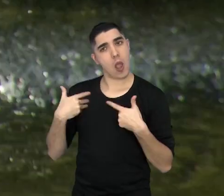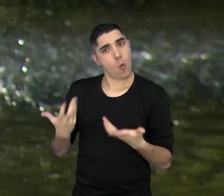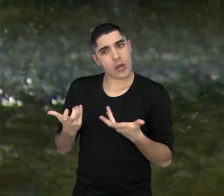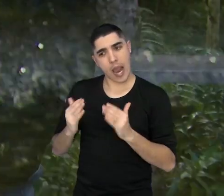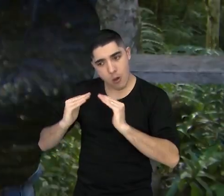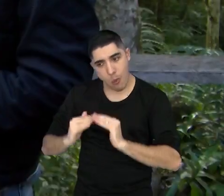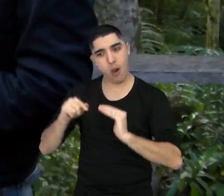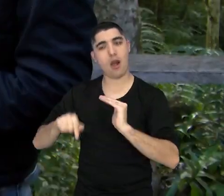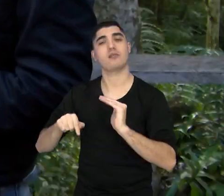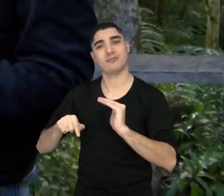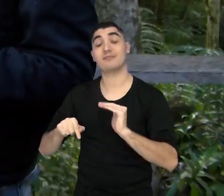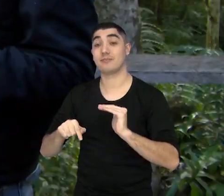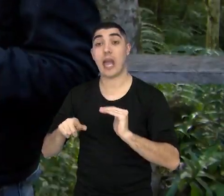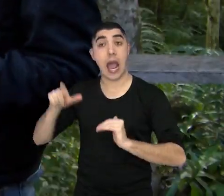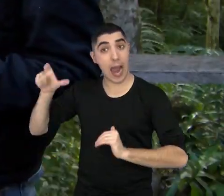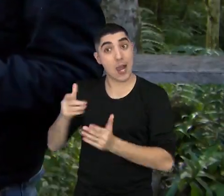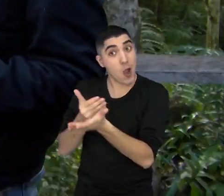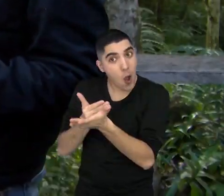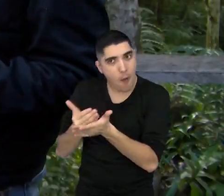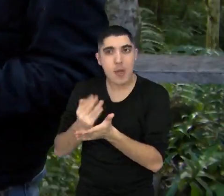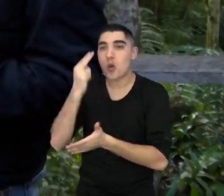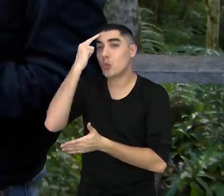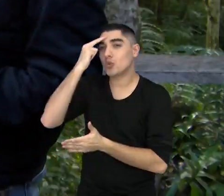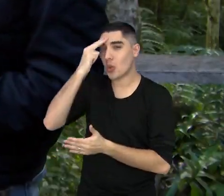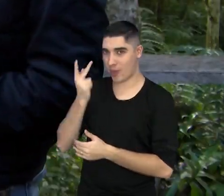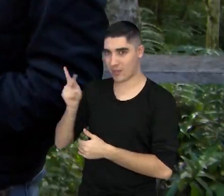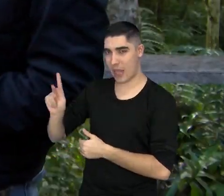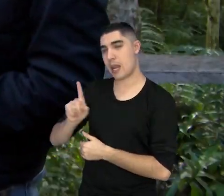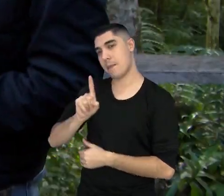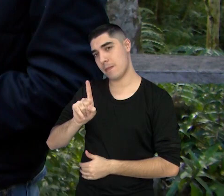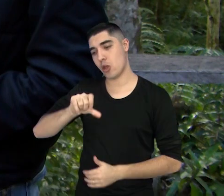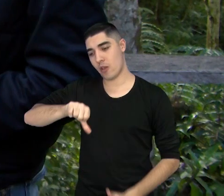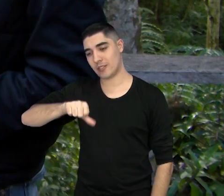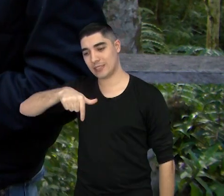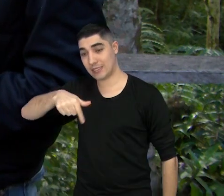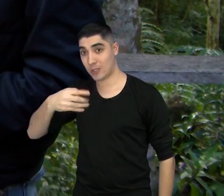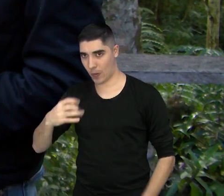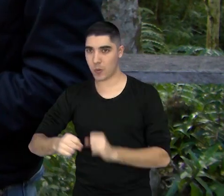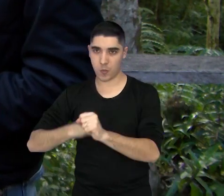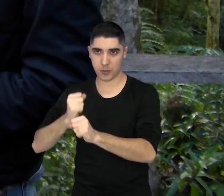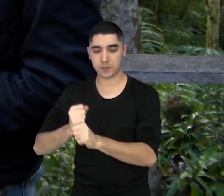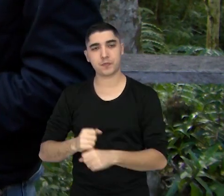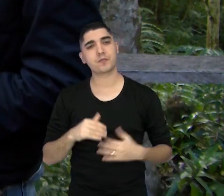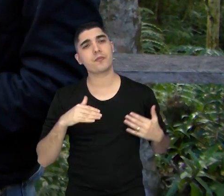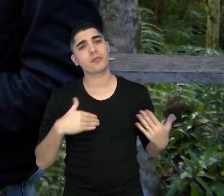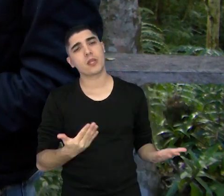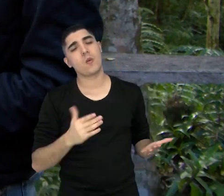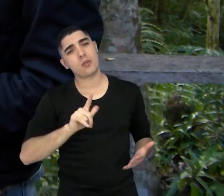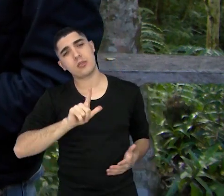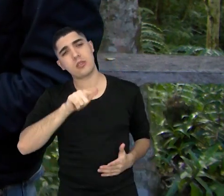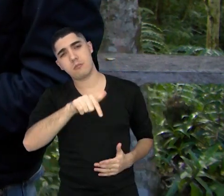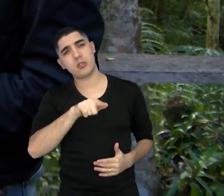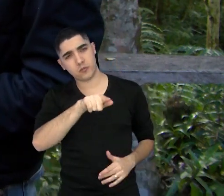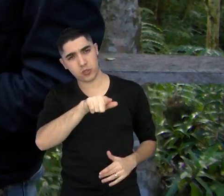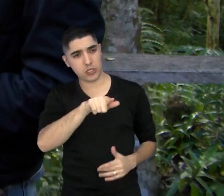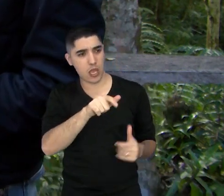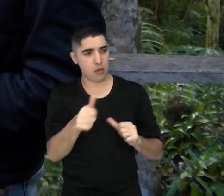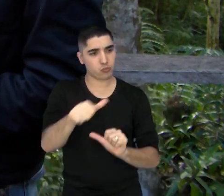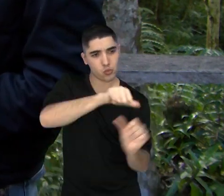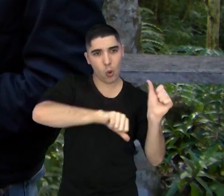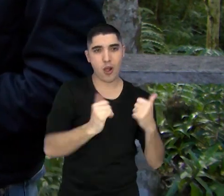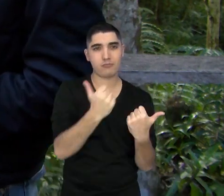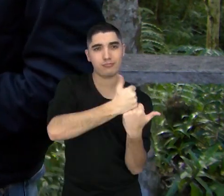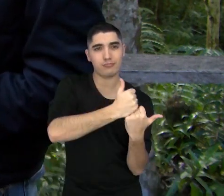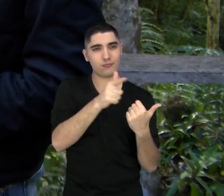ficar. E o sonho começou aí, né? Em 1974. E aí, depois você assumiu, quando que